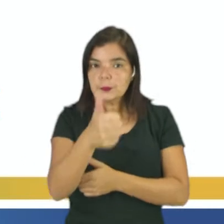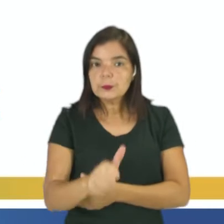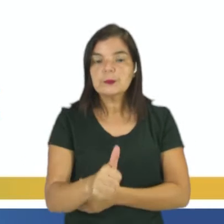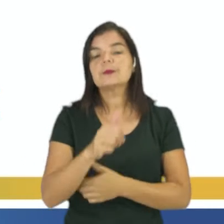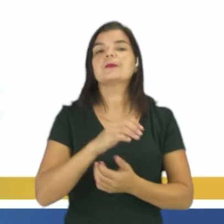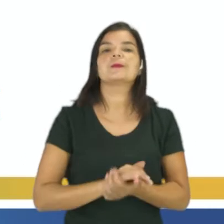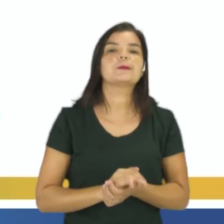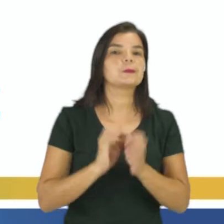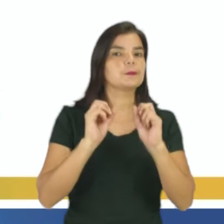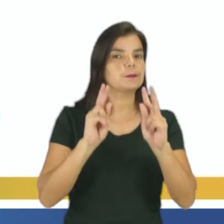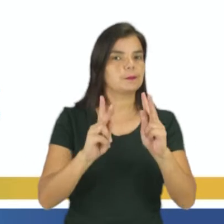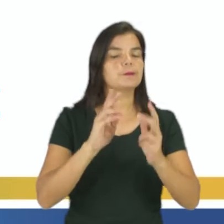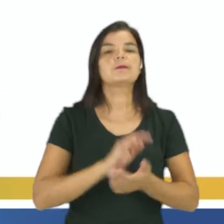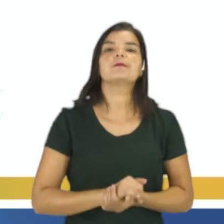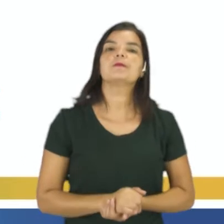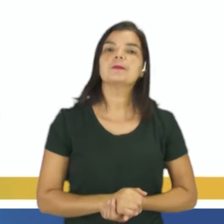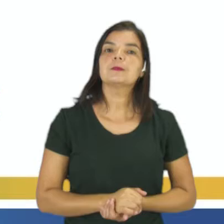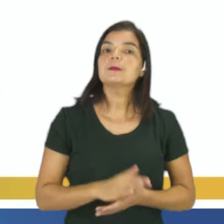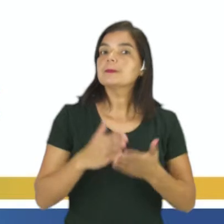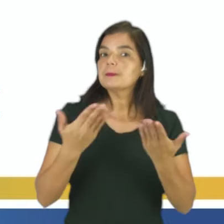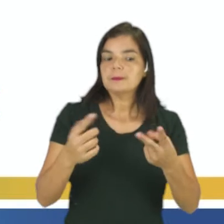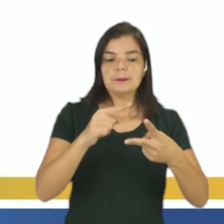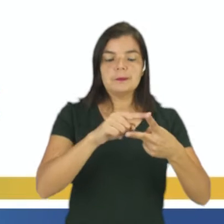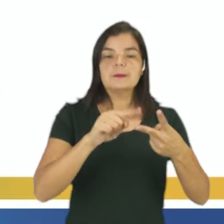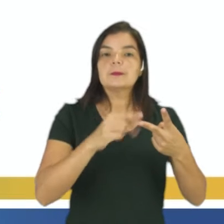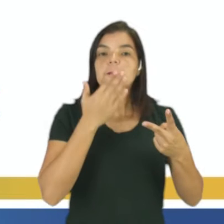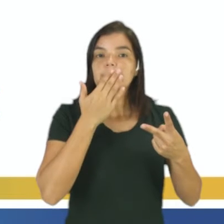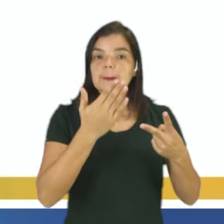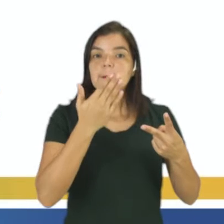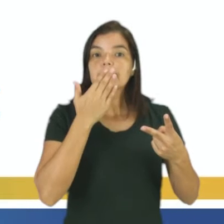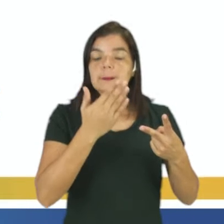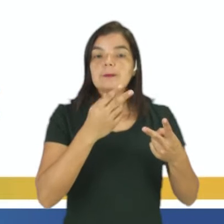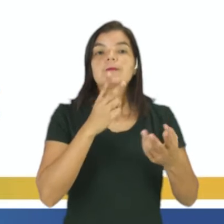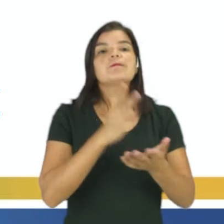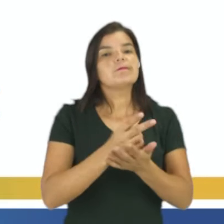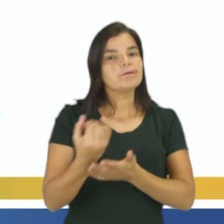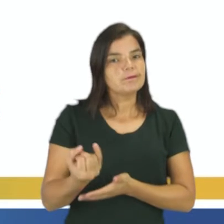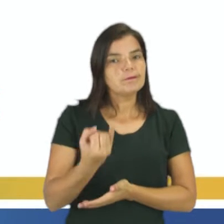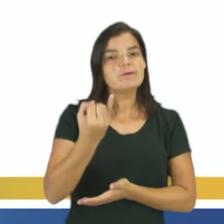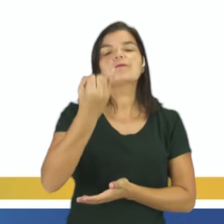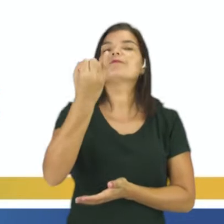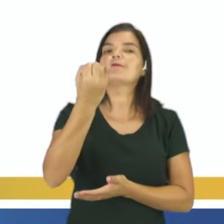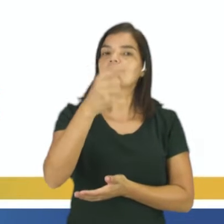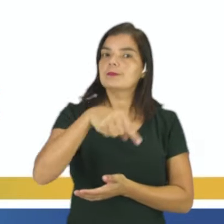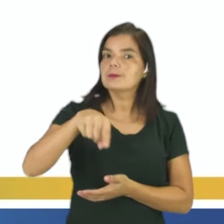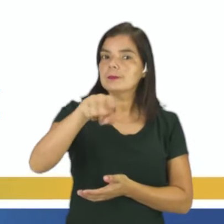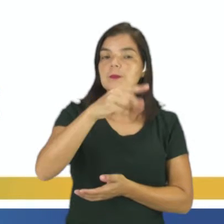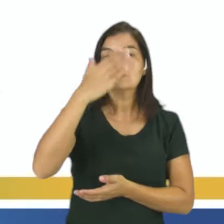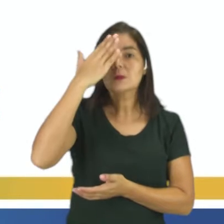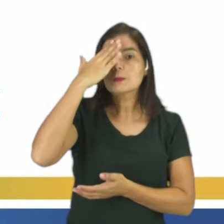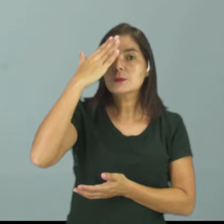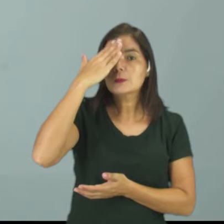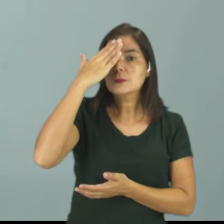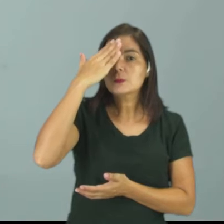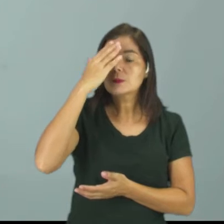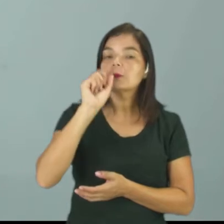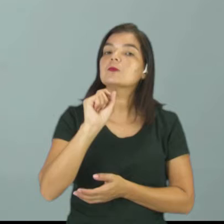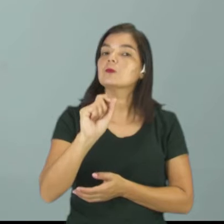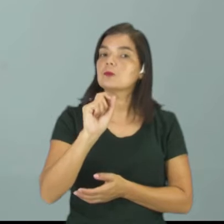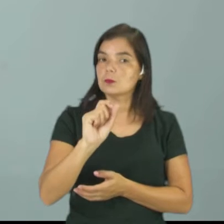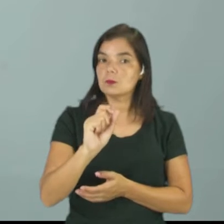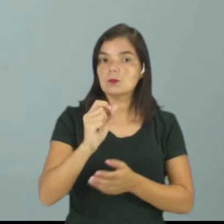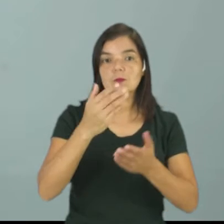analisado, ok? Então, esses dois tipos são muito importantes que você entenda em que